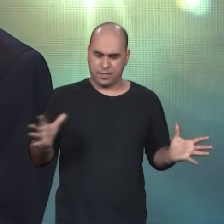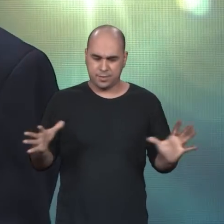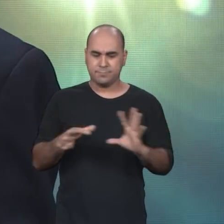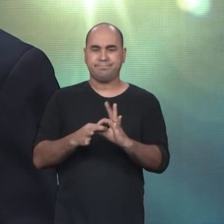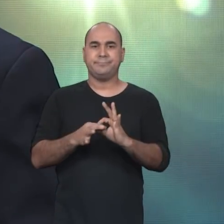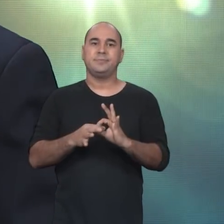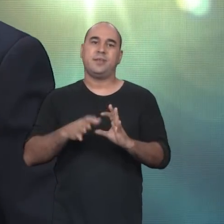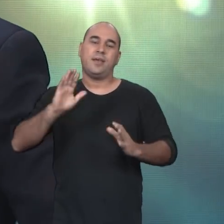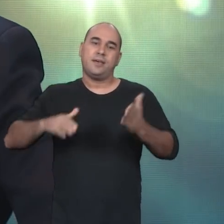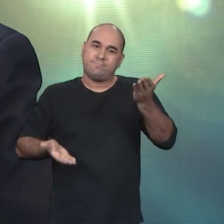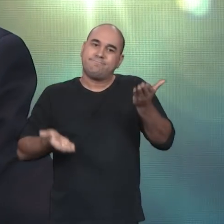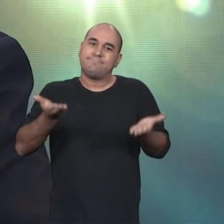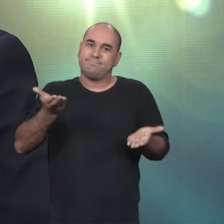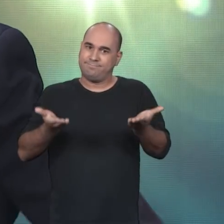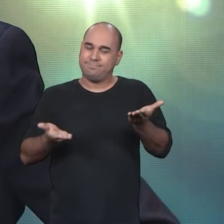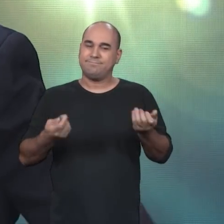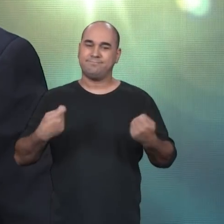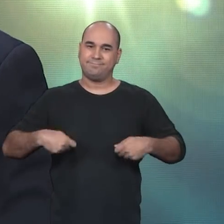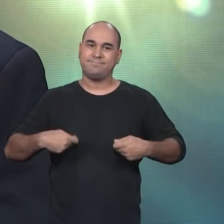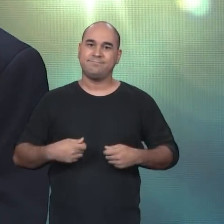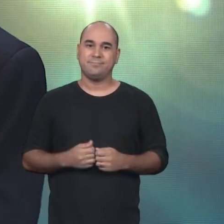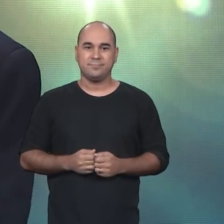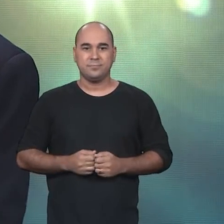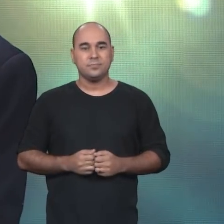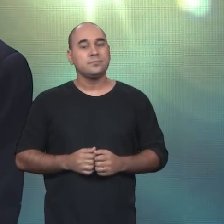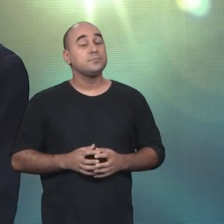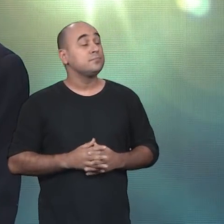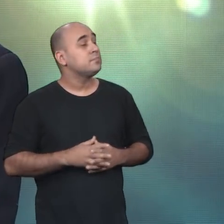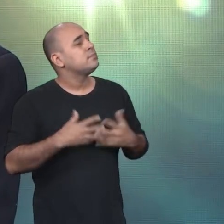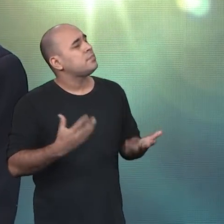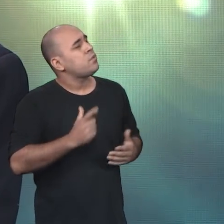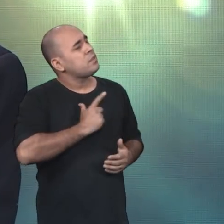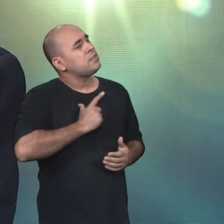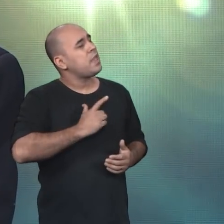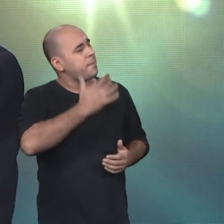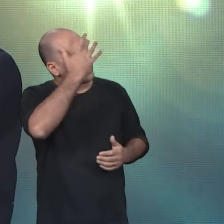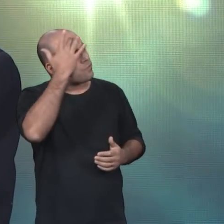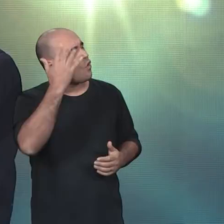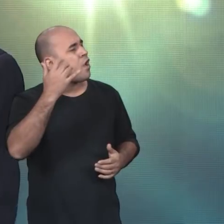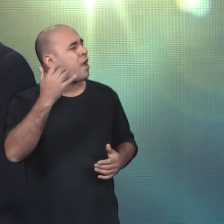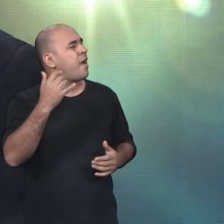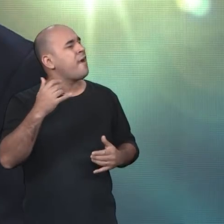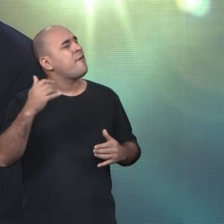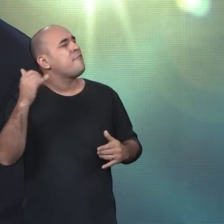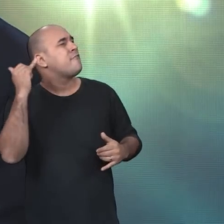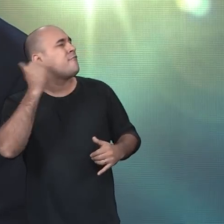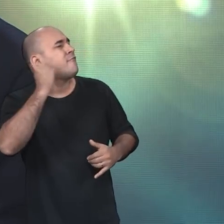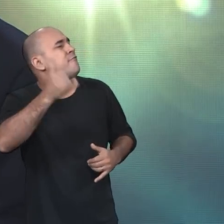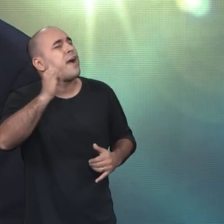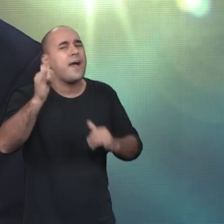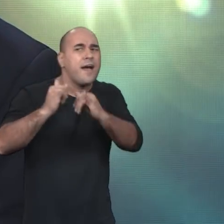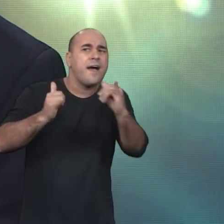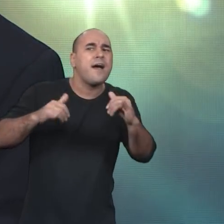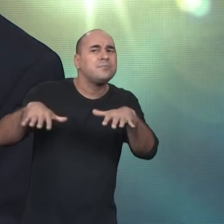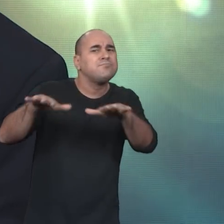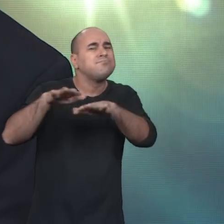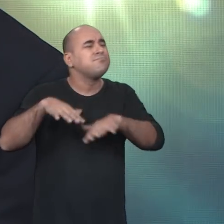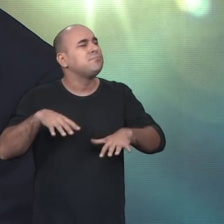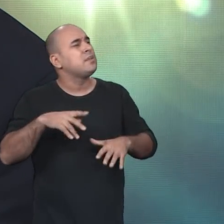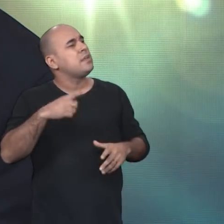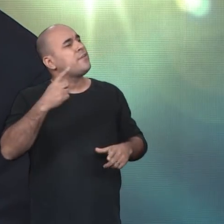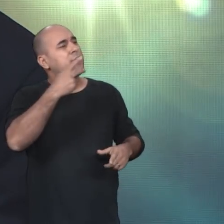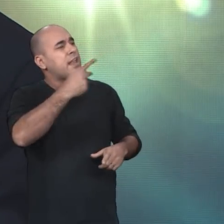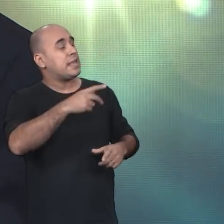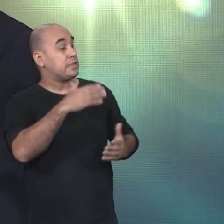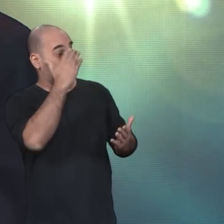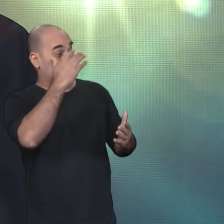com uma crença, tem um ditado popular que diz que o verdadeiro cristão, ele jamais pergunta o porquê, e